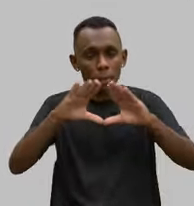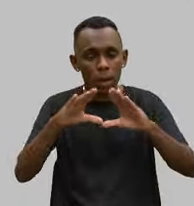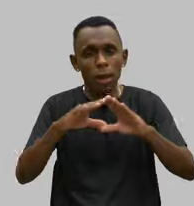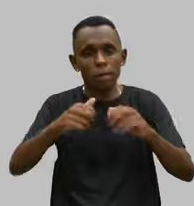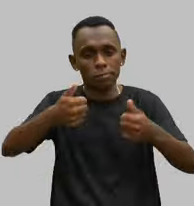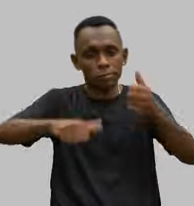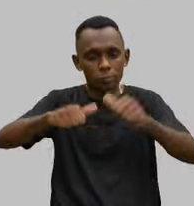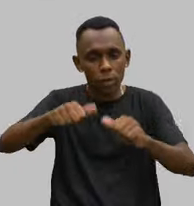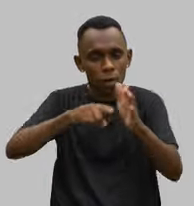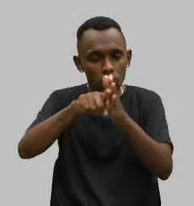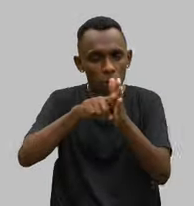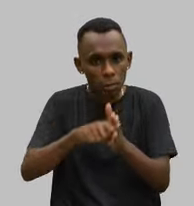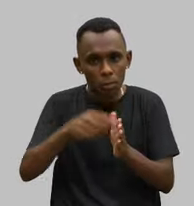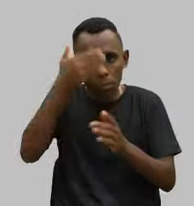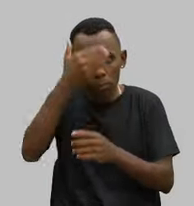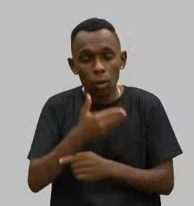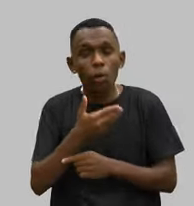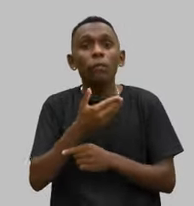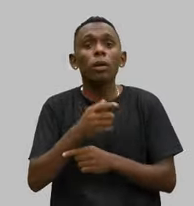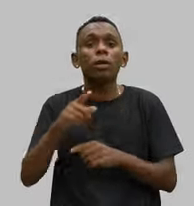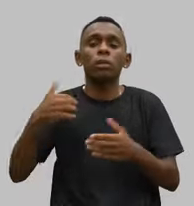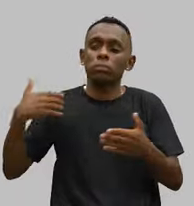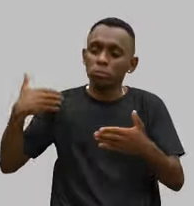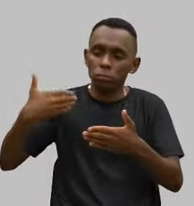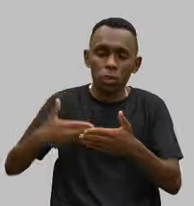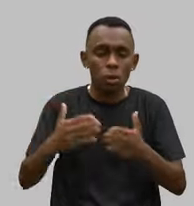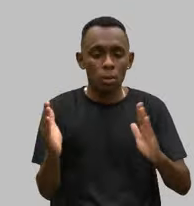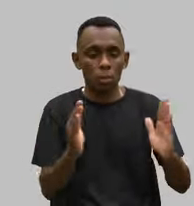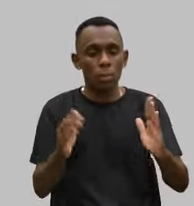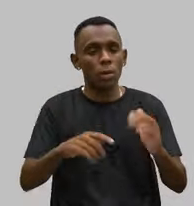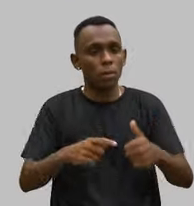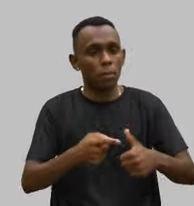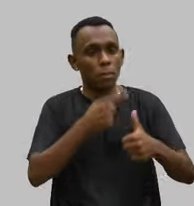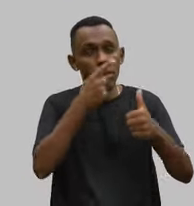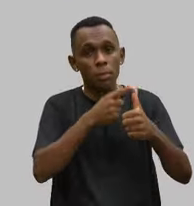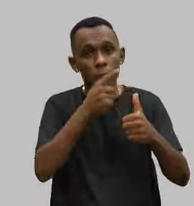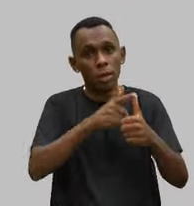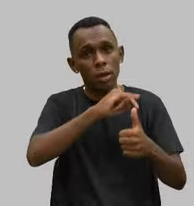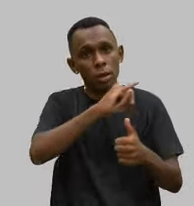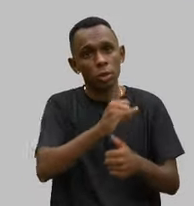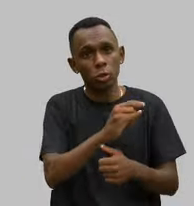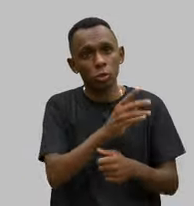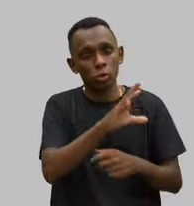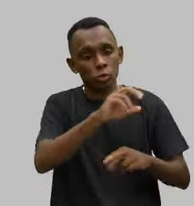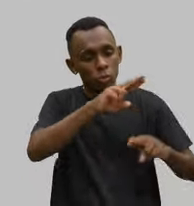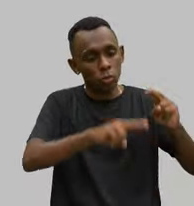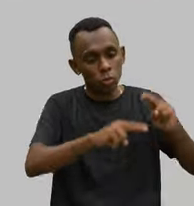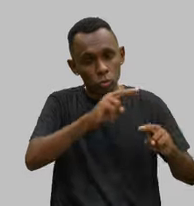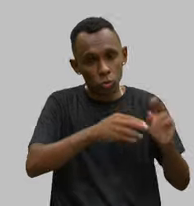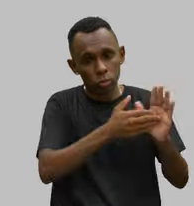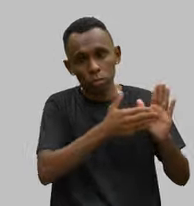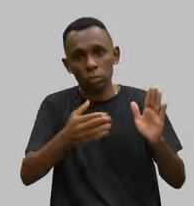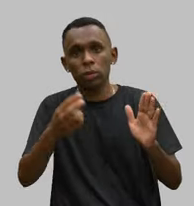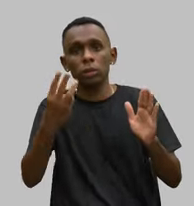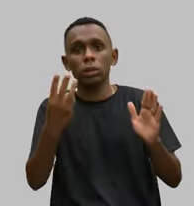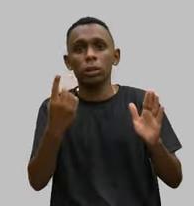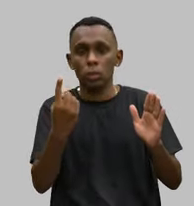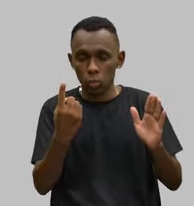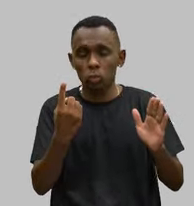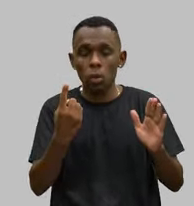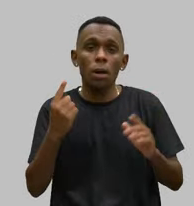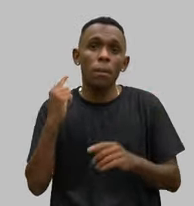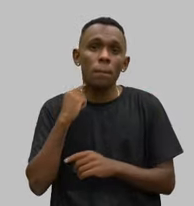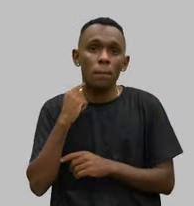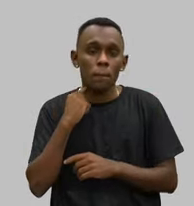contas Considerando o período de 1eo de junho de 2023 a 31 de Maio de